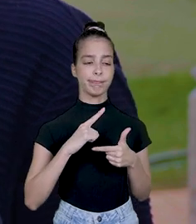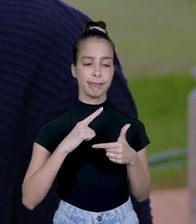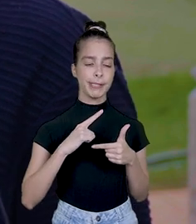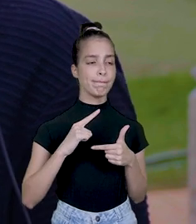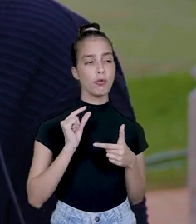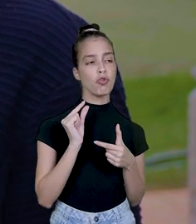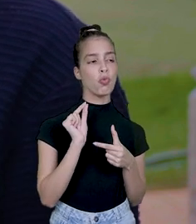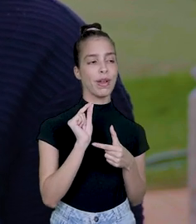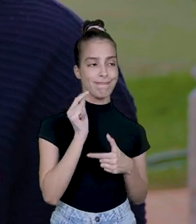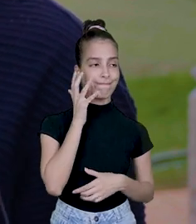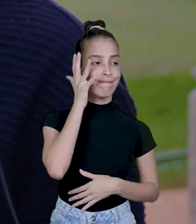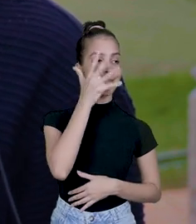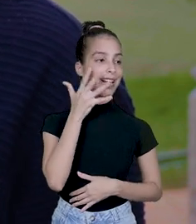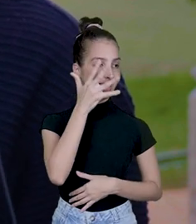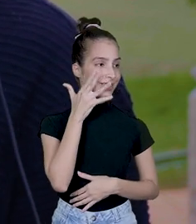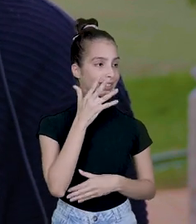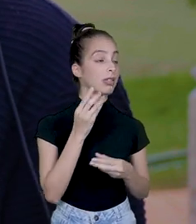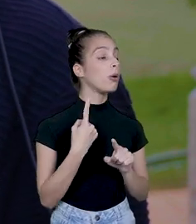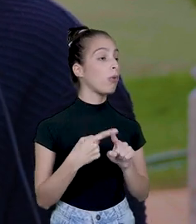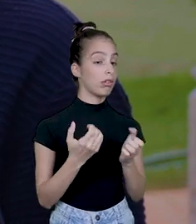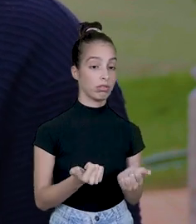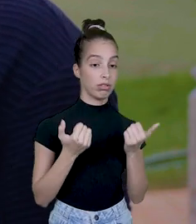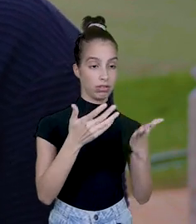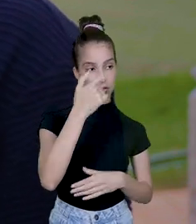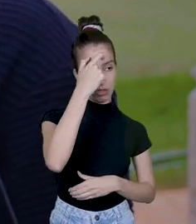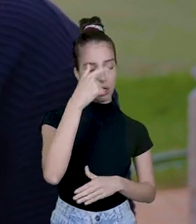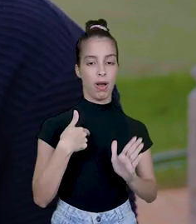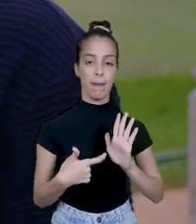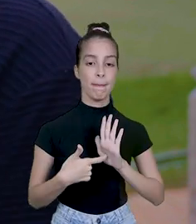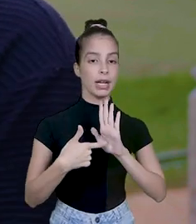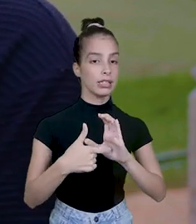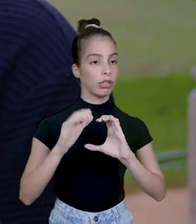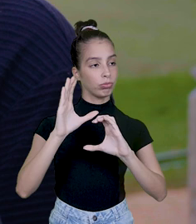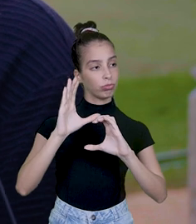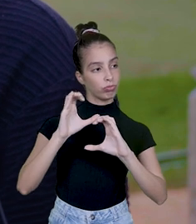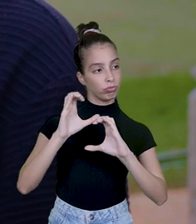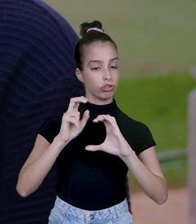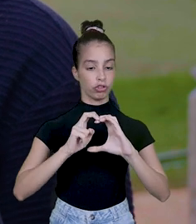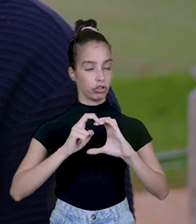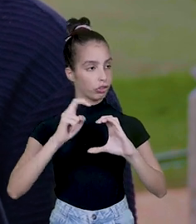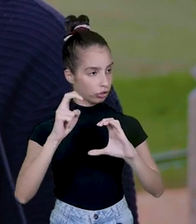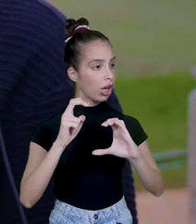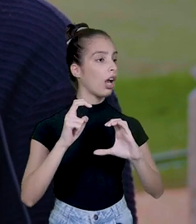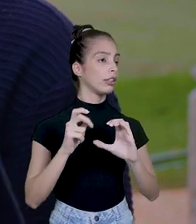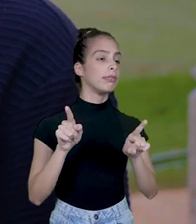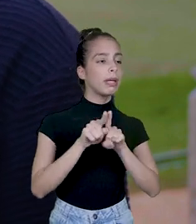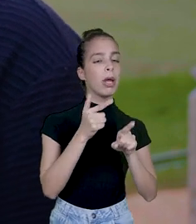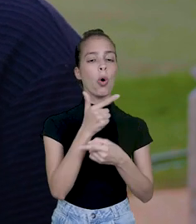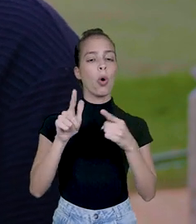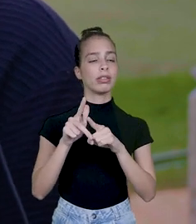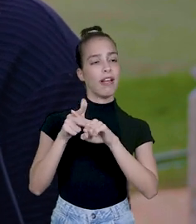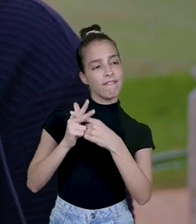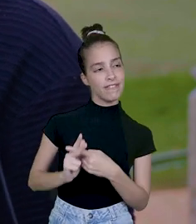essas palestras de conscientização digamos assim tenho apresentado o chat CPT e outras ferramentas de Inteligência Artificial pros